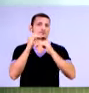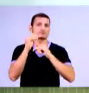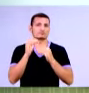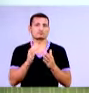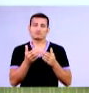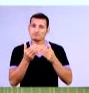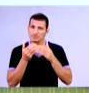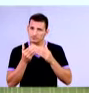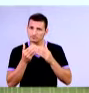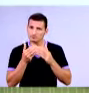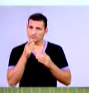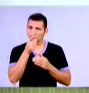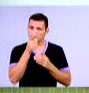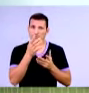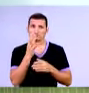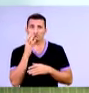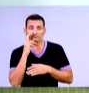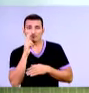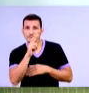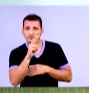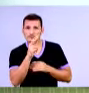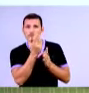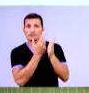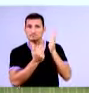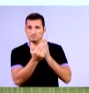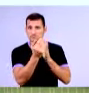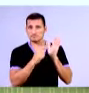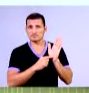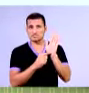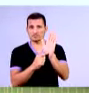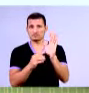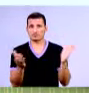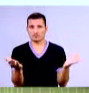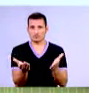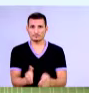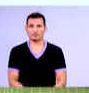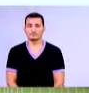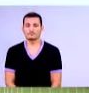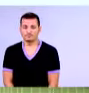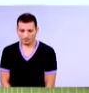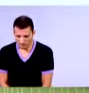acompanhem essas imagens que nós apresentaremos agora.